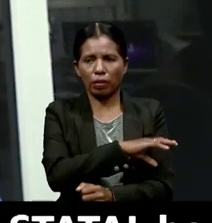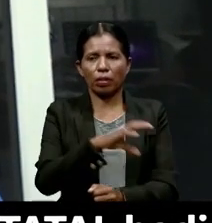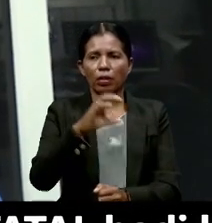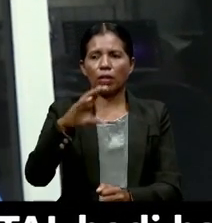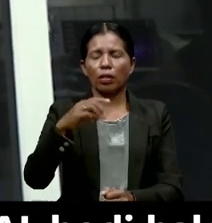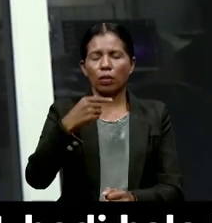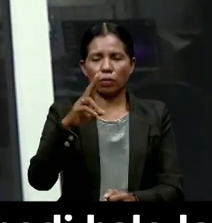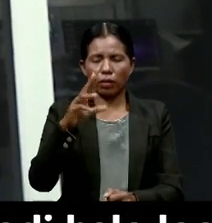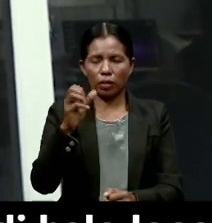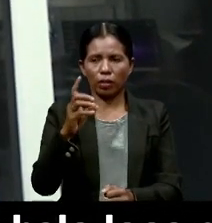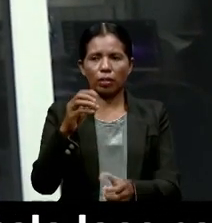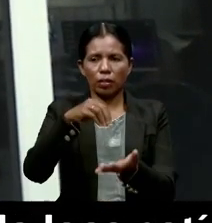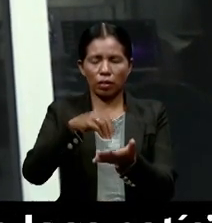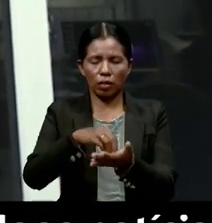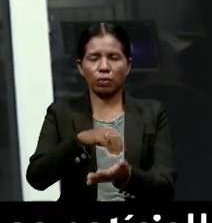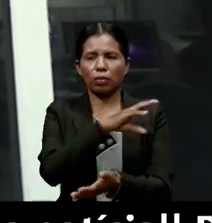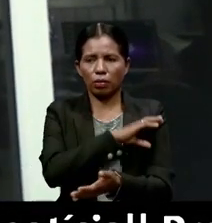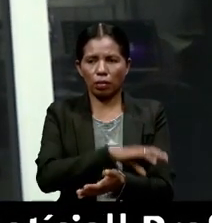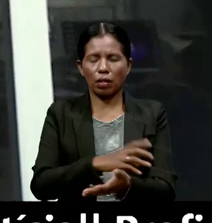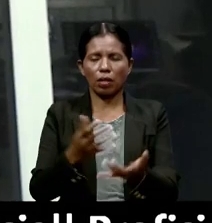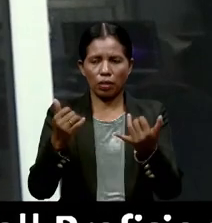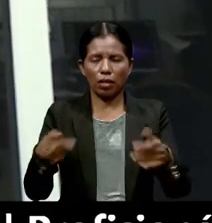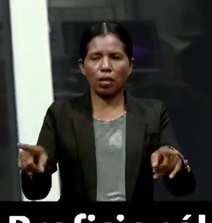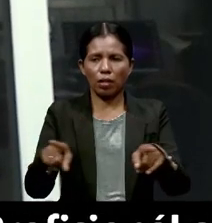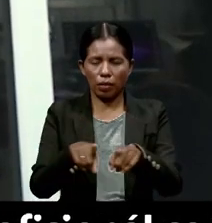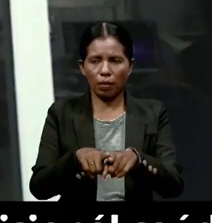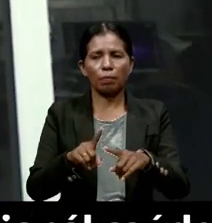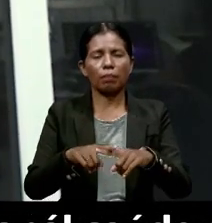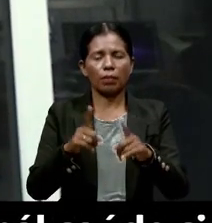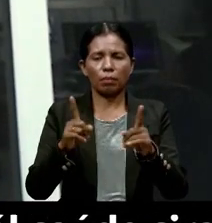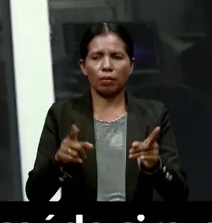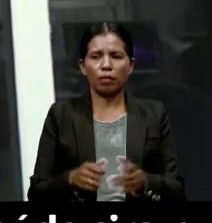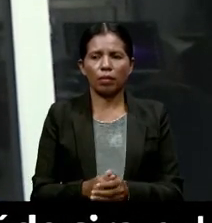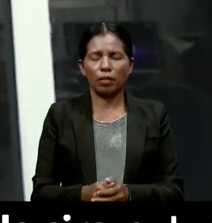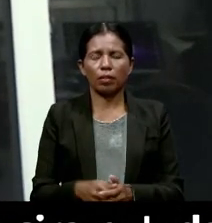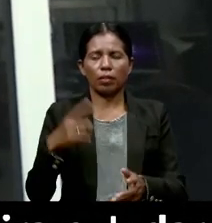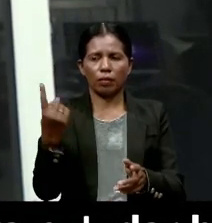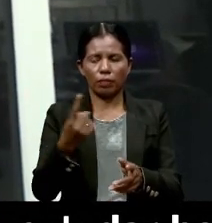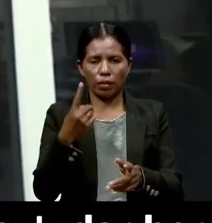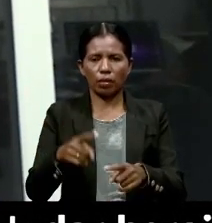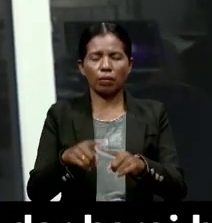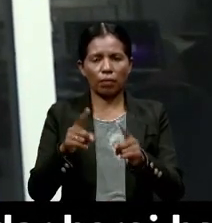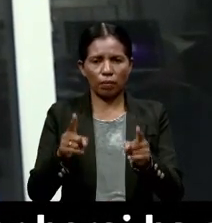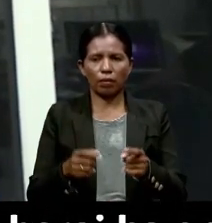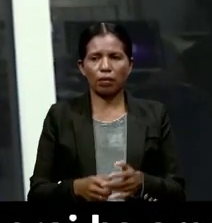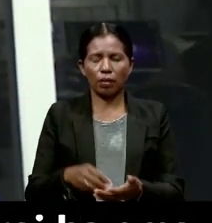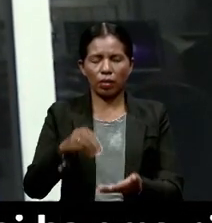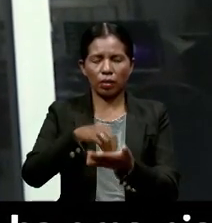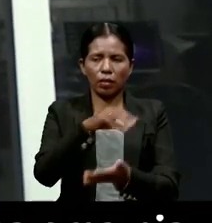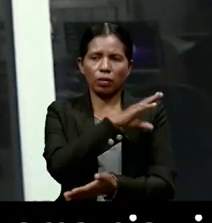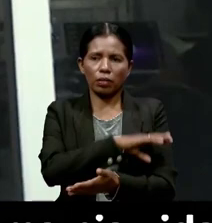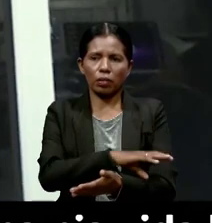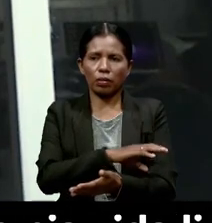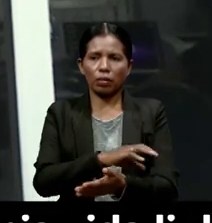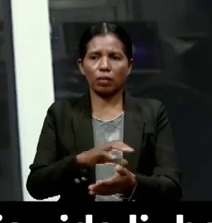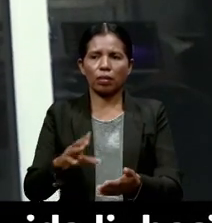Guardamor por itau segurança na mesma hanisan hutu mai be si mante mai be tau segurança kontratu